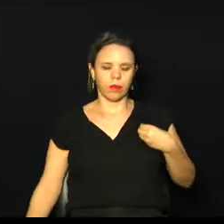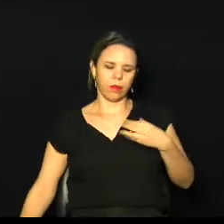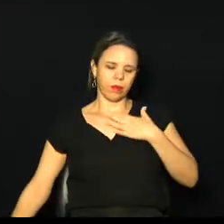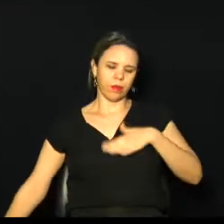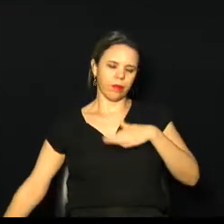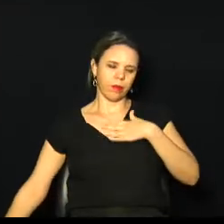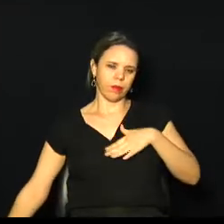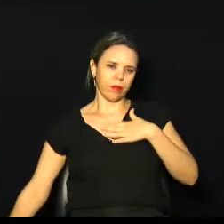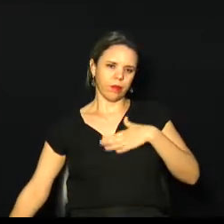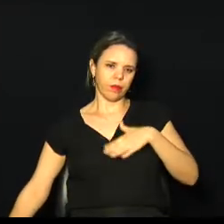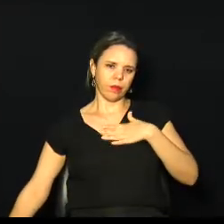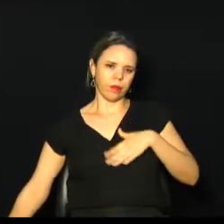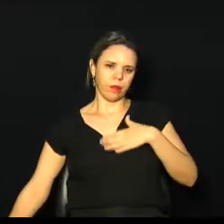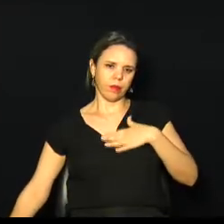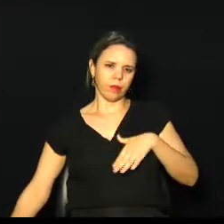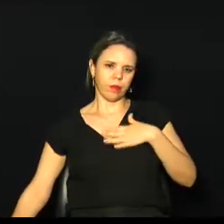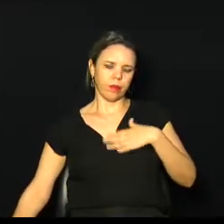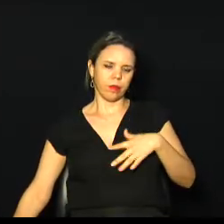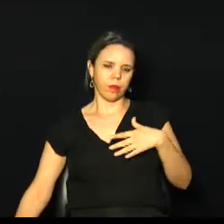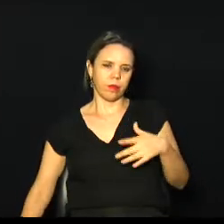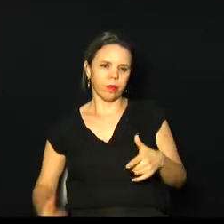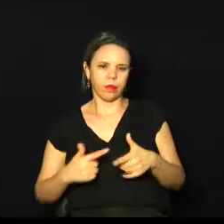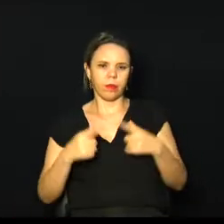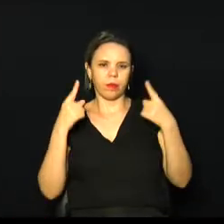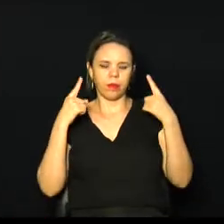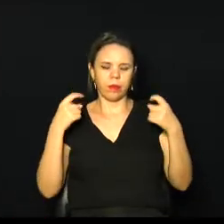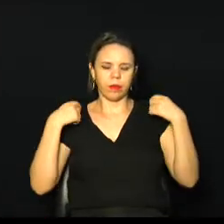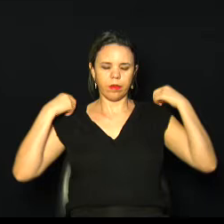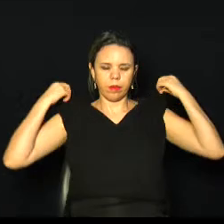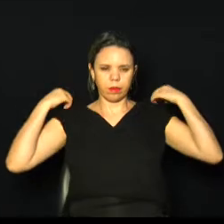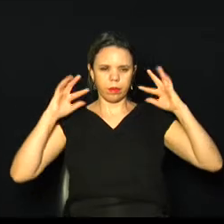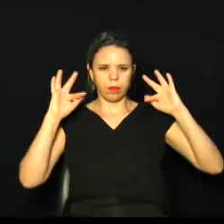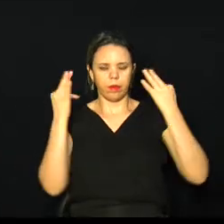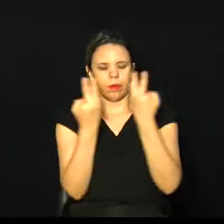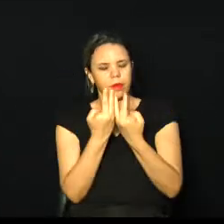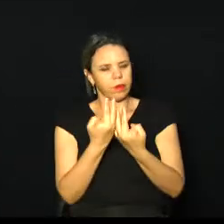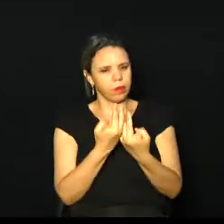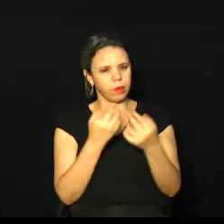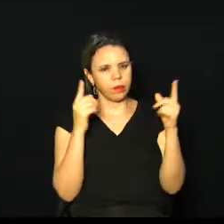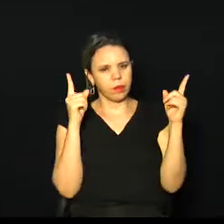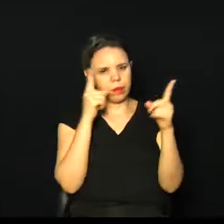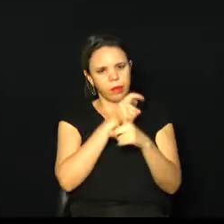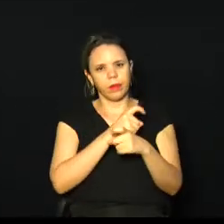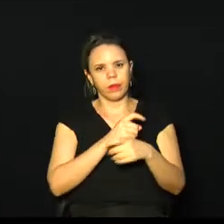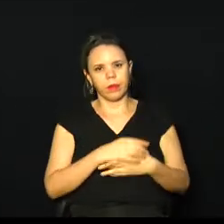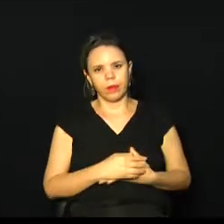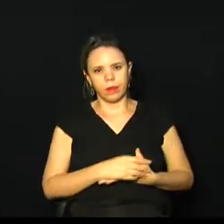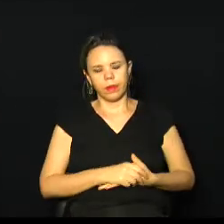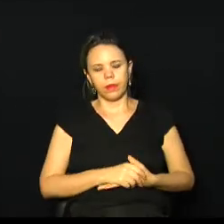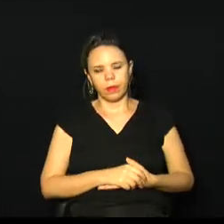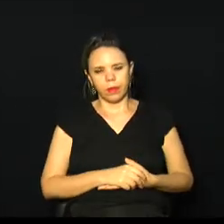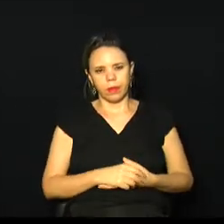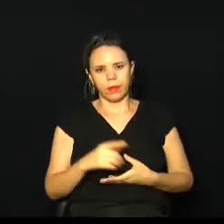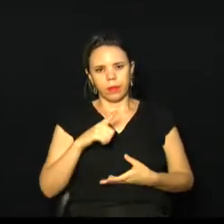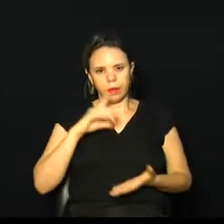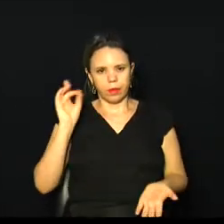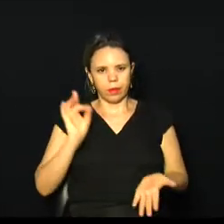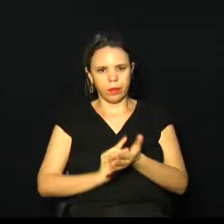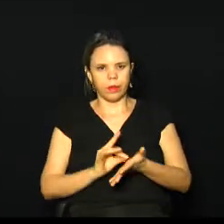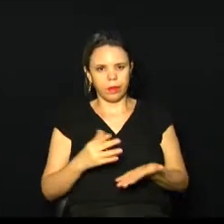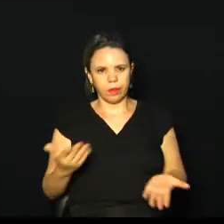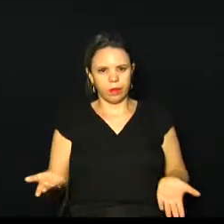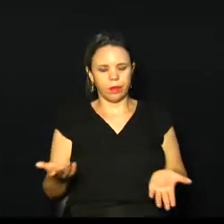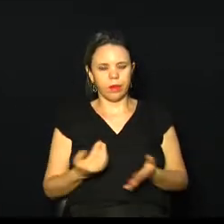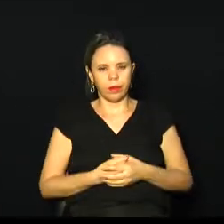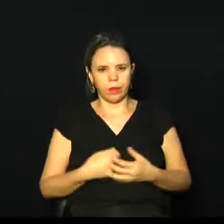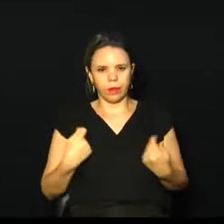tranquilidade. Então, as questões de violência doméstica, questões familiares, são mais complexas. E para que haja efetividade mesmo,